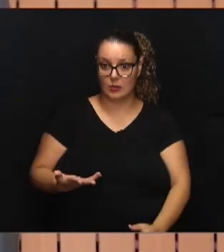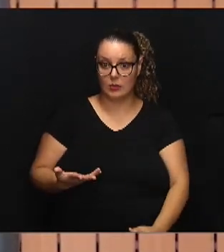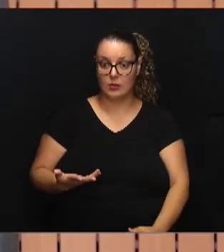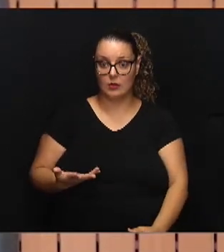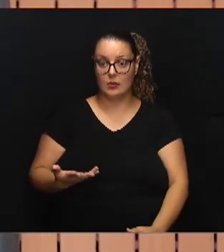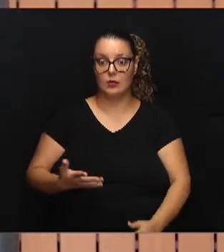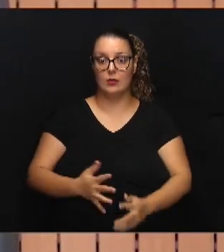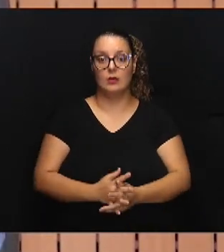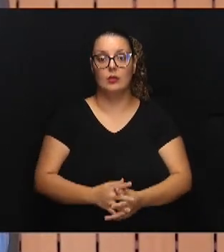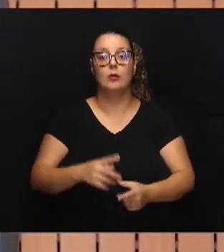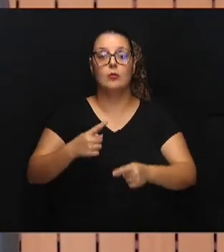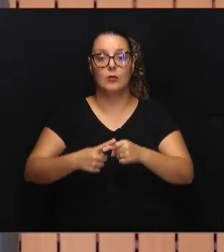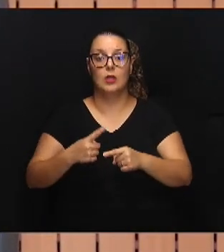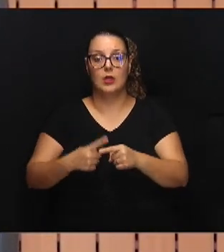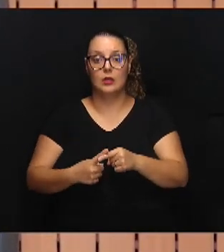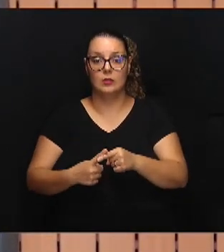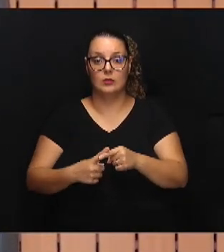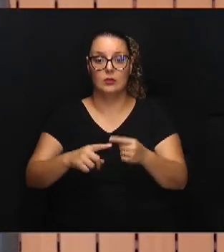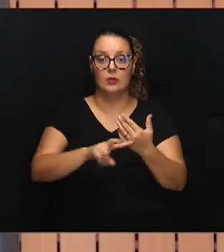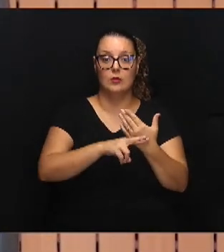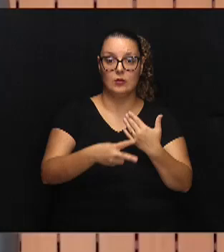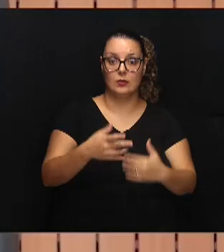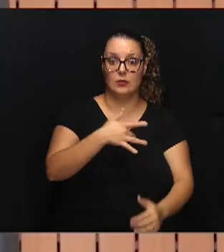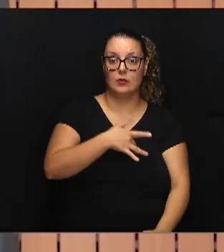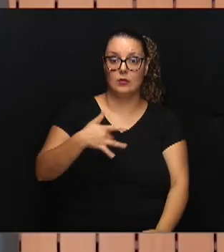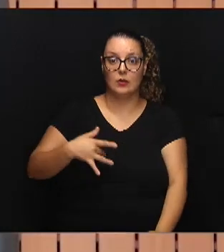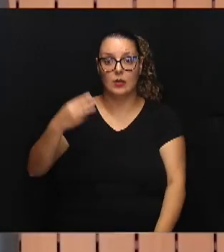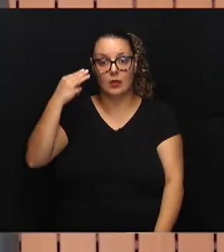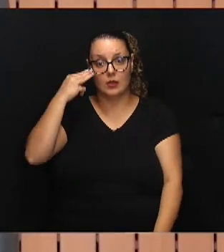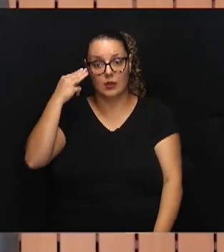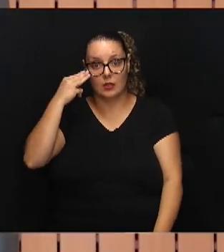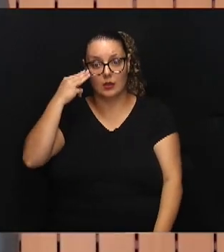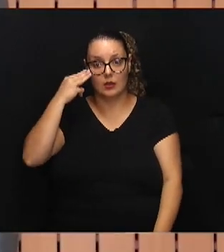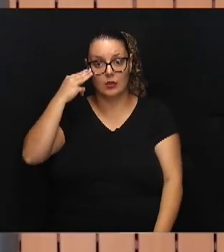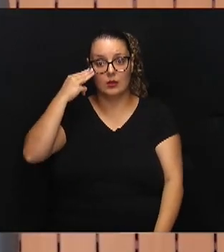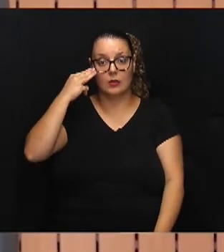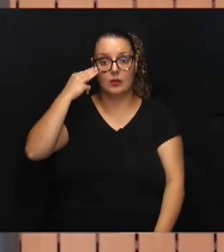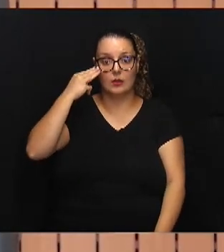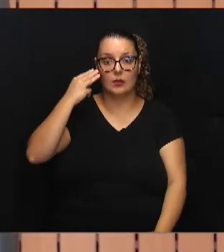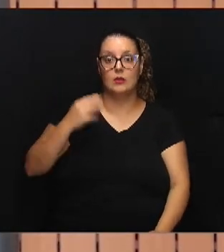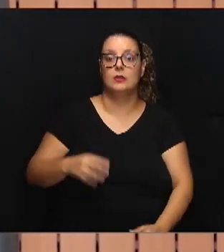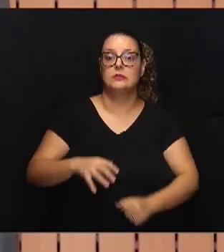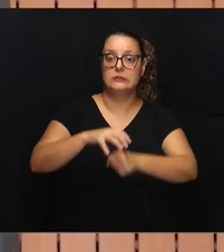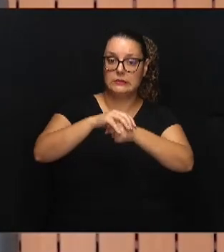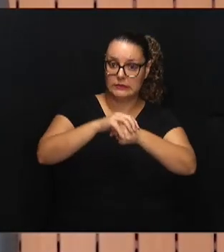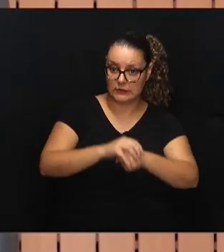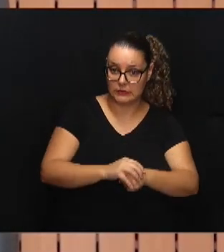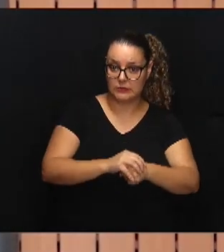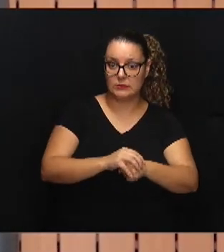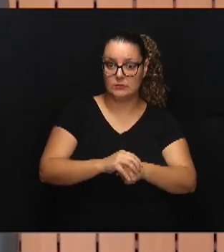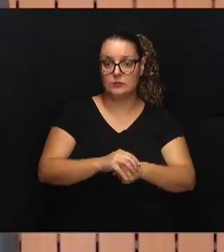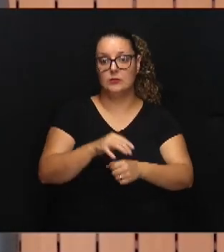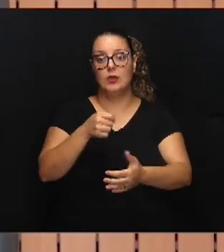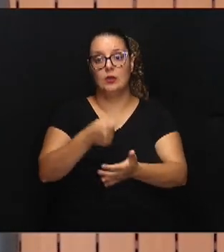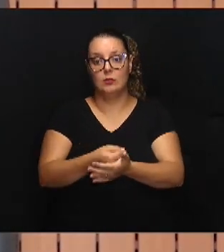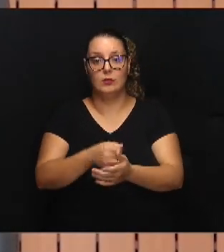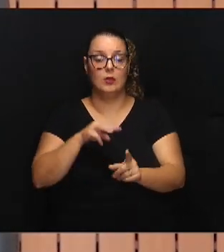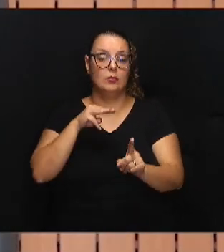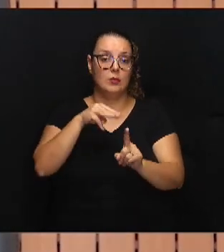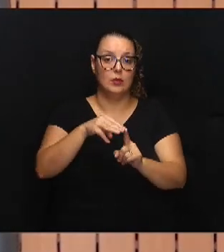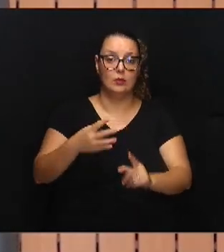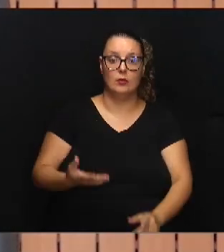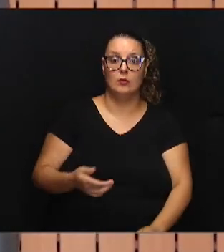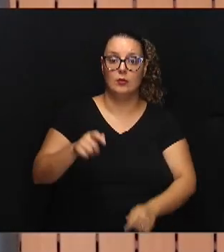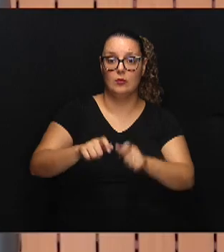tá? Porque estava afetando a saúde mental, estavam sendo pressionados por cumprimento de metas, as pessoas